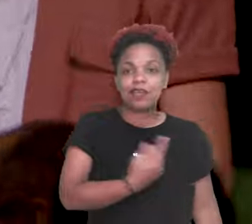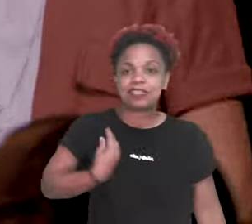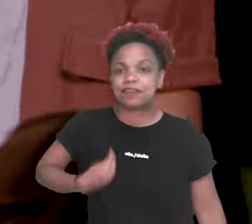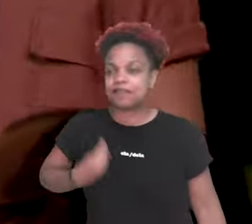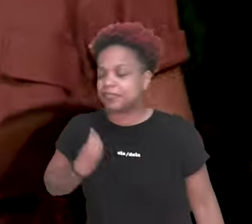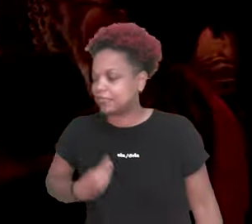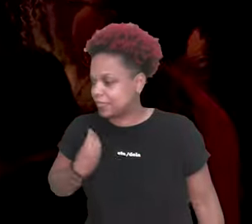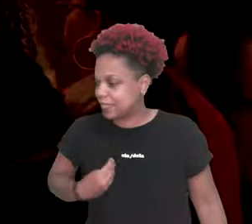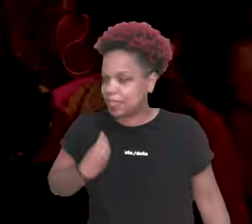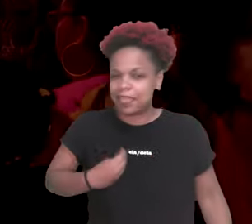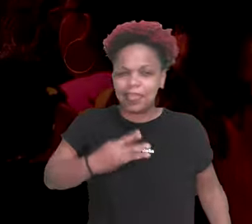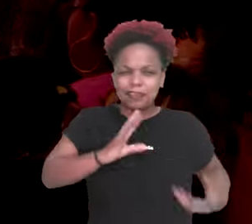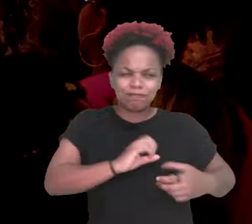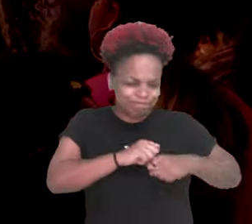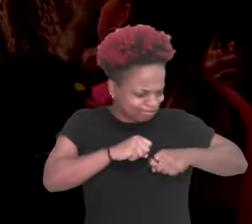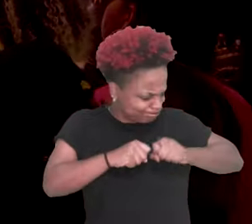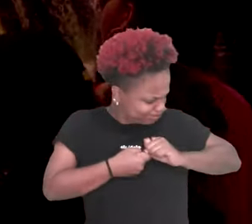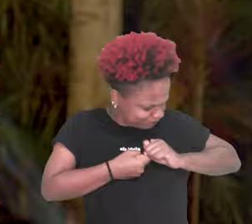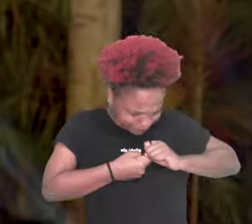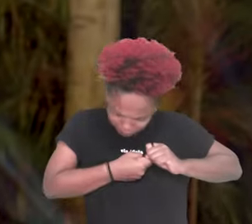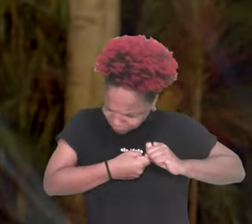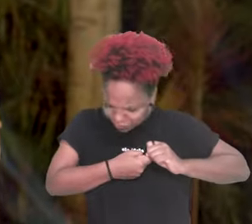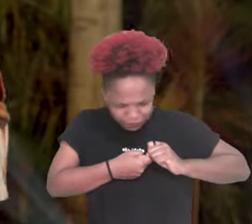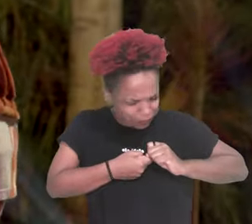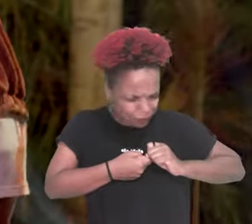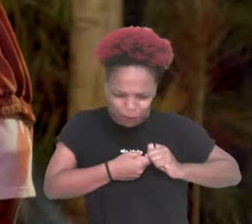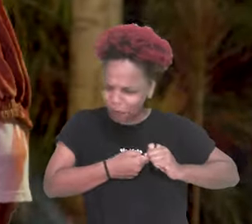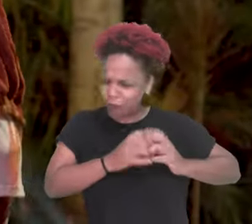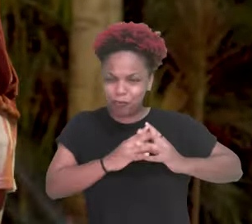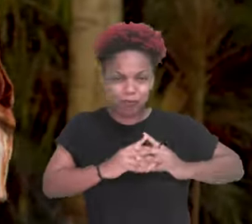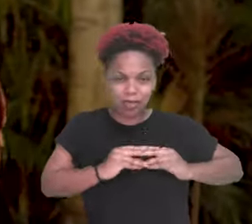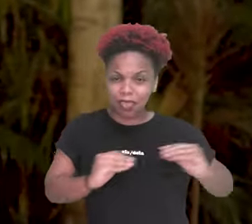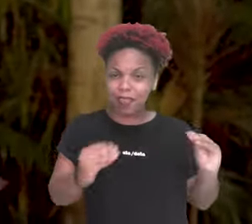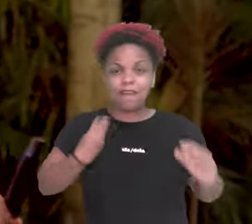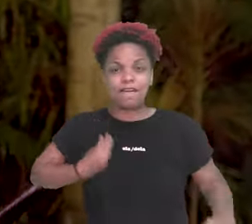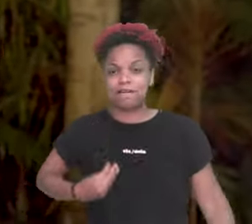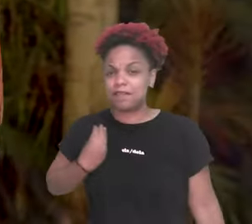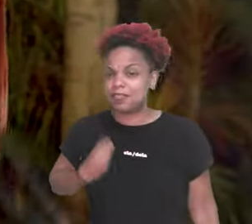vidas. Cicatrizar de vez essa ferida.